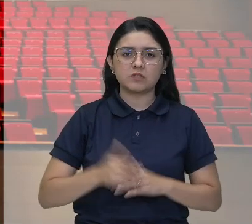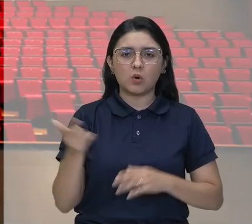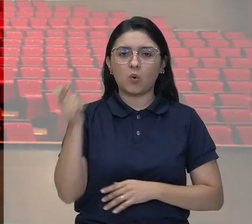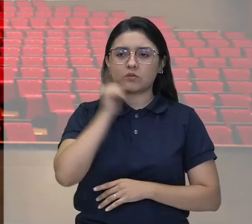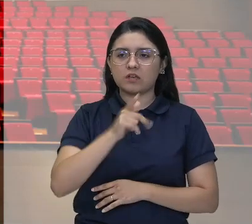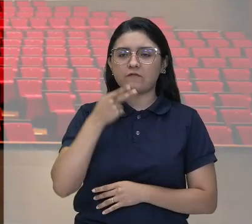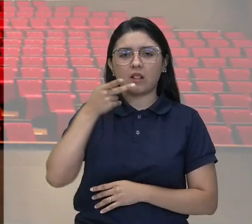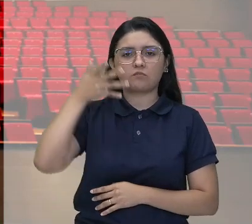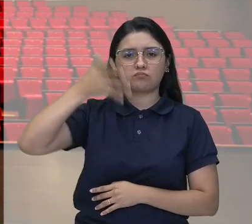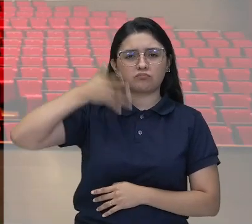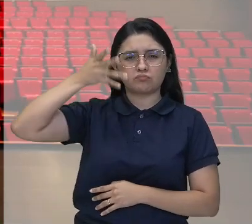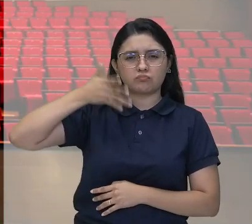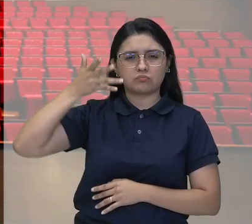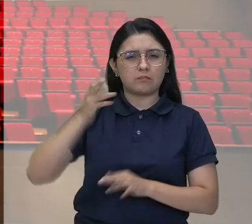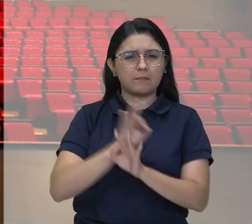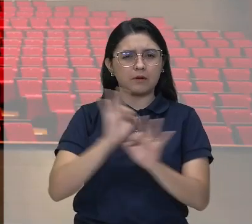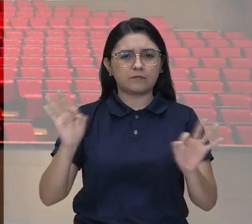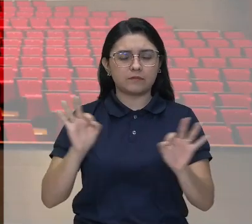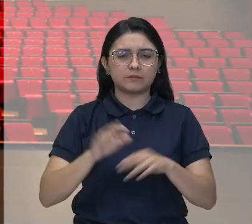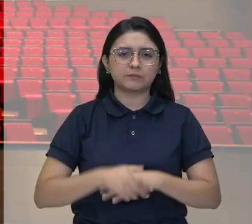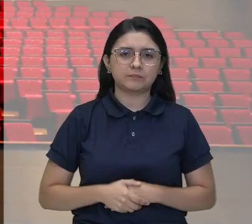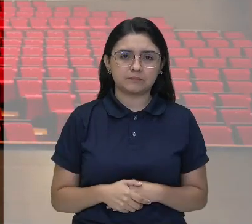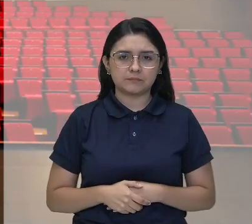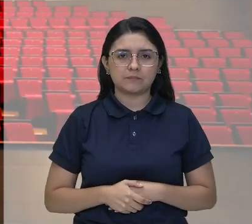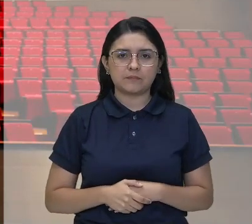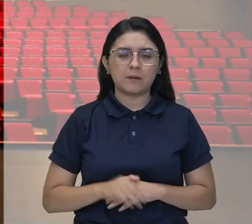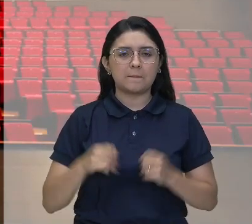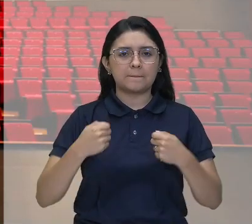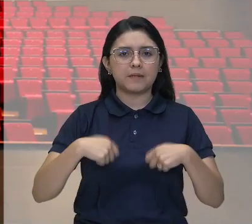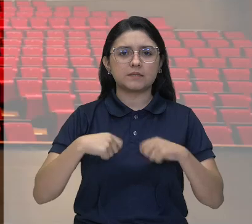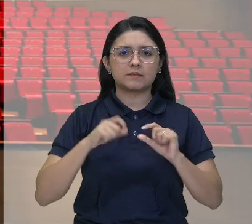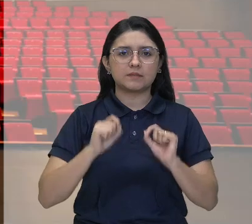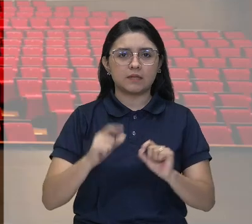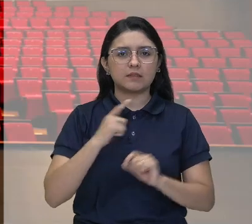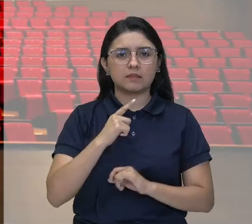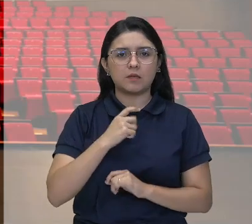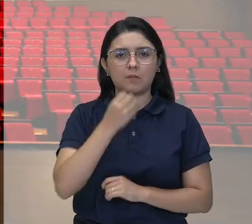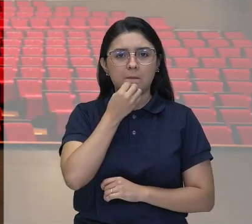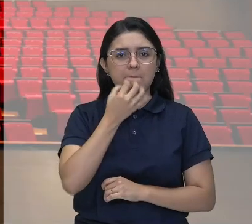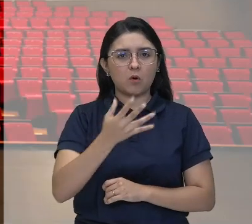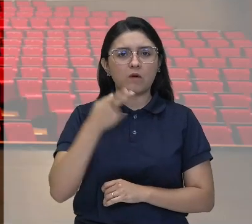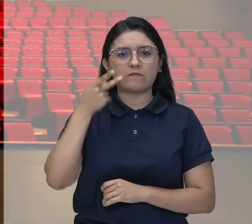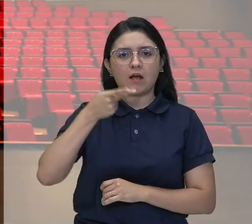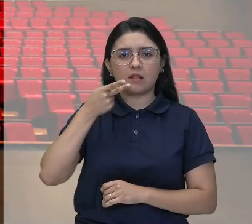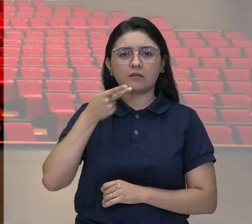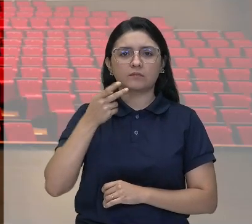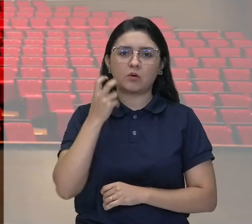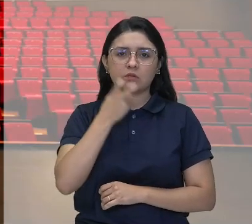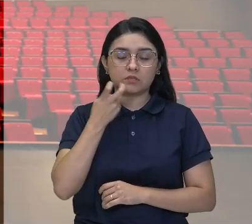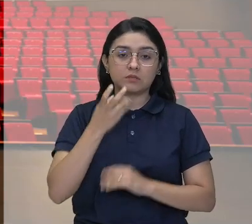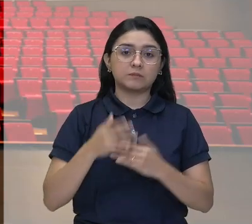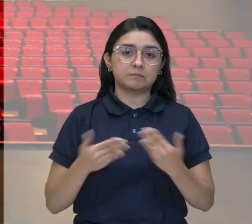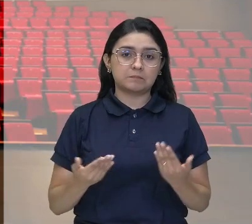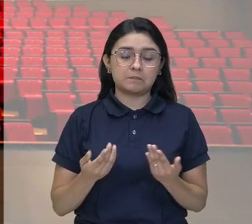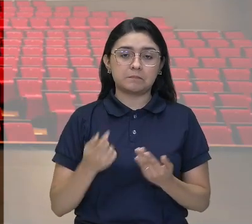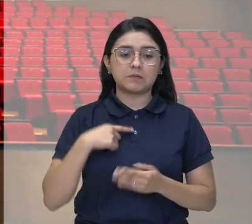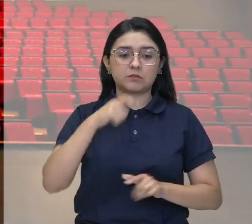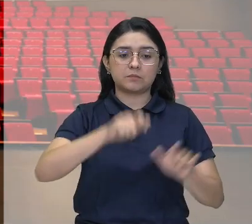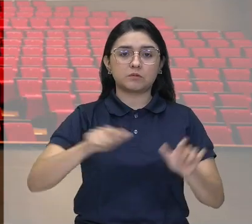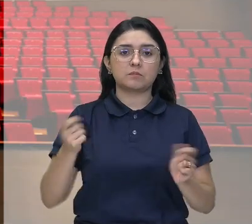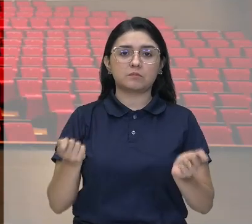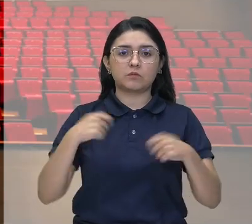no público. Quando você for fazer algum discurso, você precisa ter uma boa dicção para que as pessoas possam